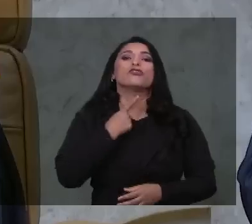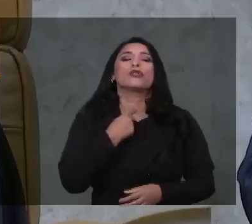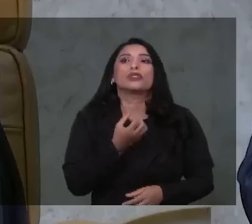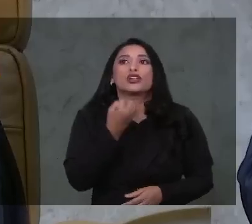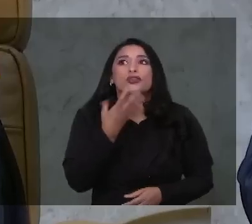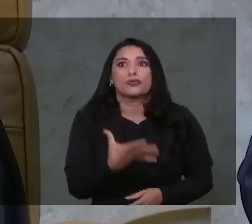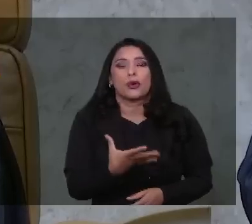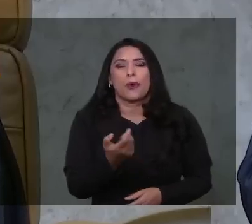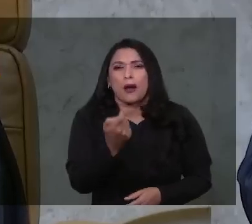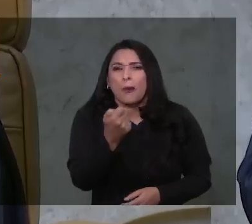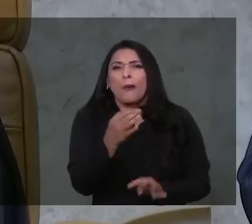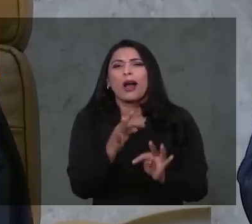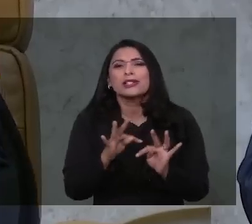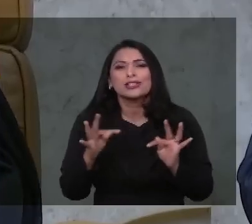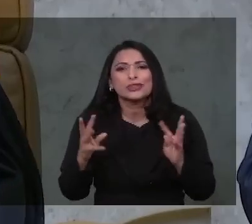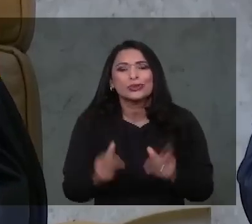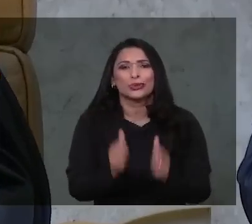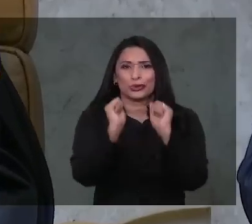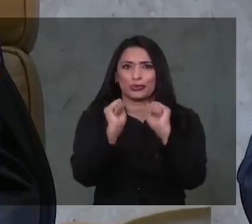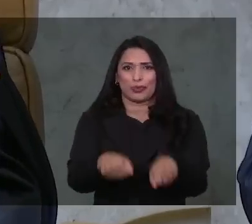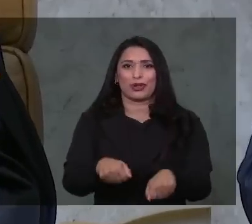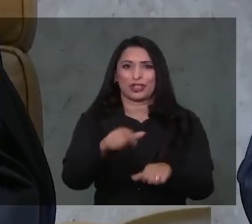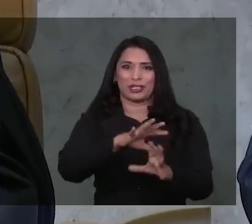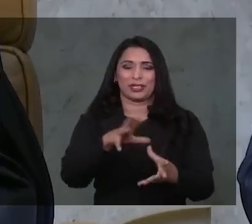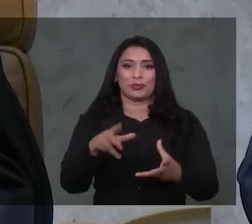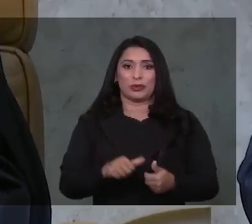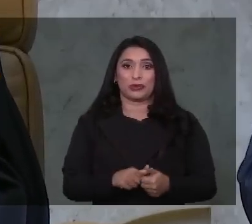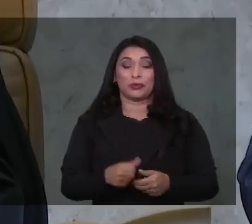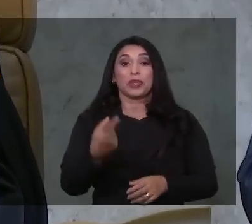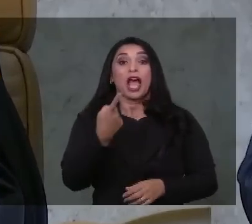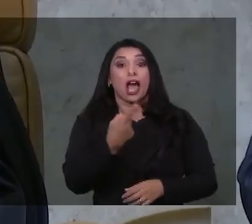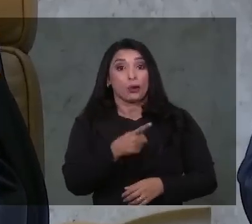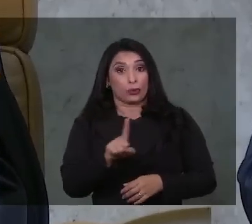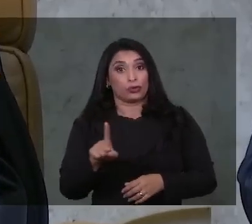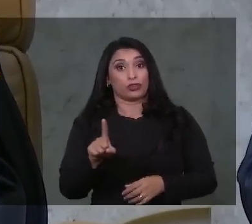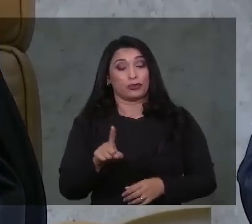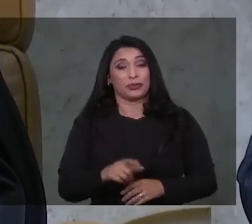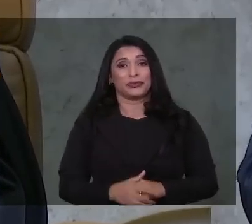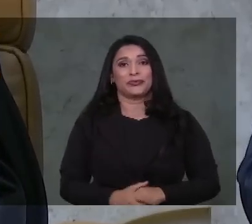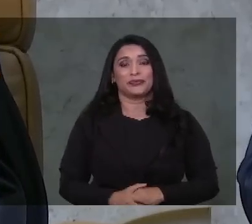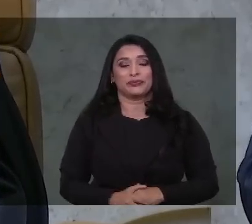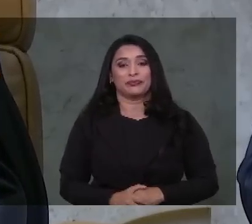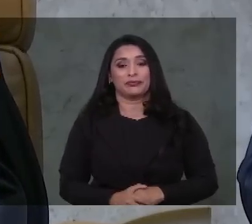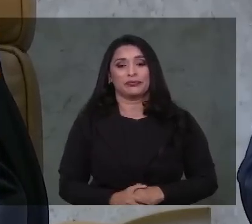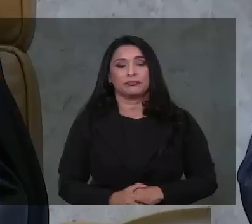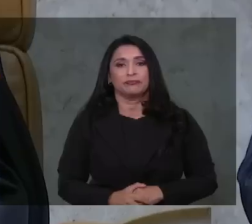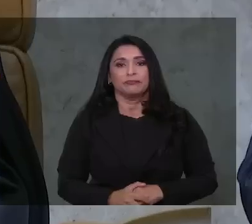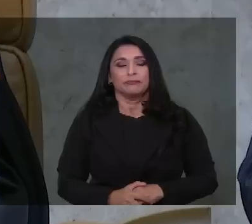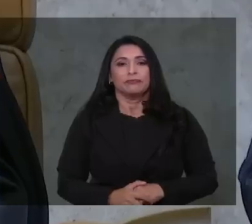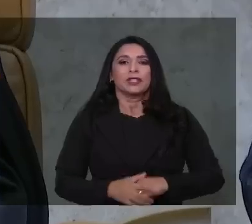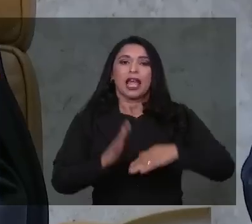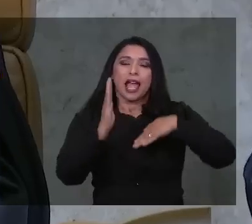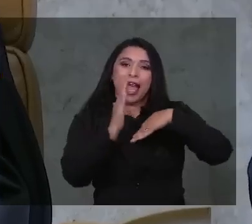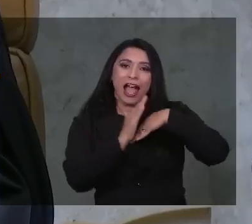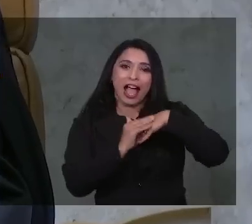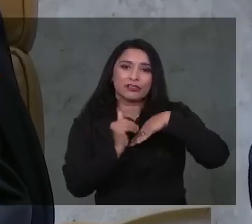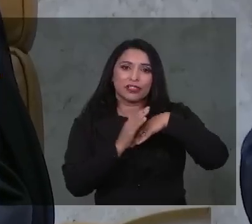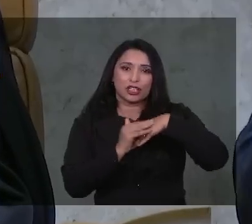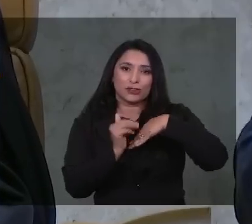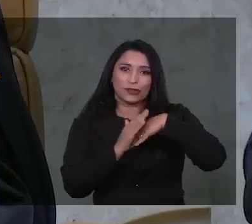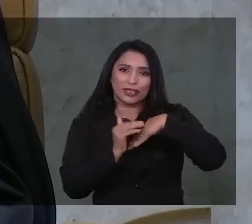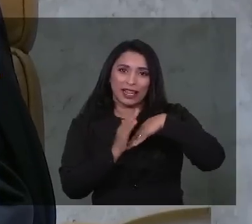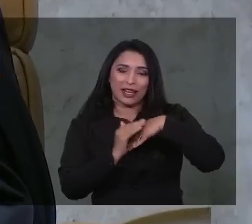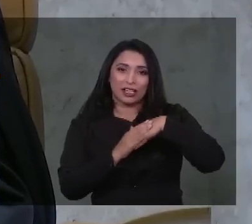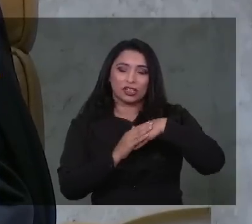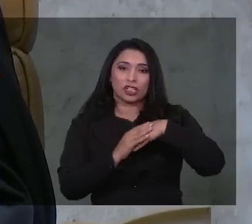mundo. Há uma última convicção que gostaria de compartilhar. A afetividade é uma das energias